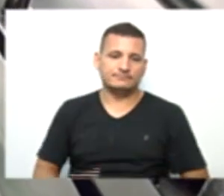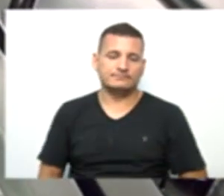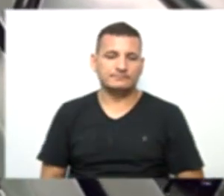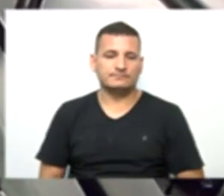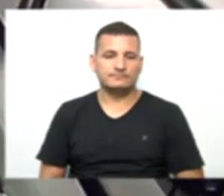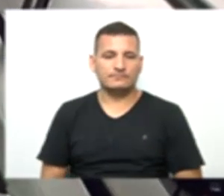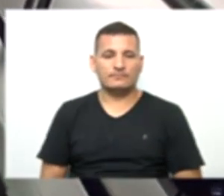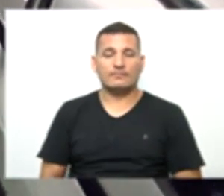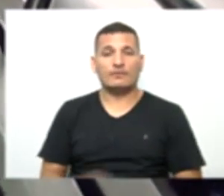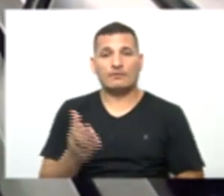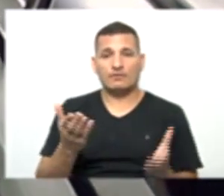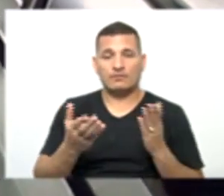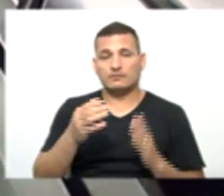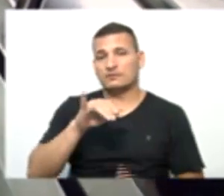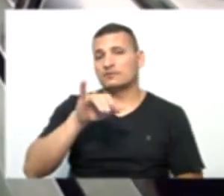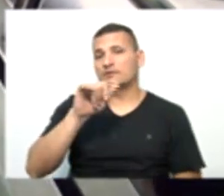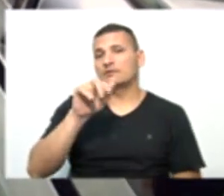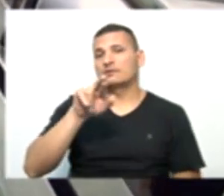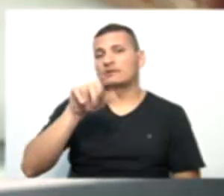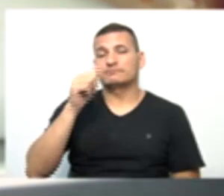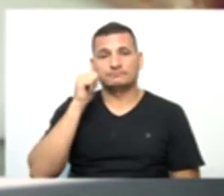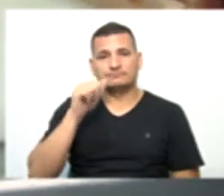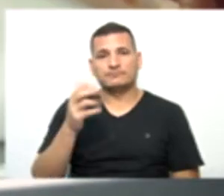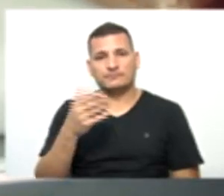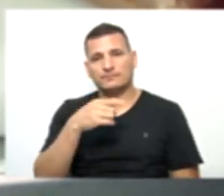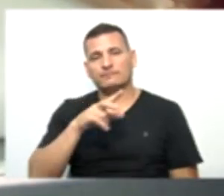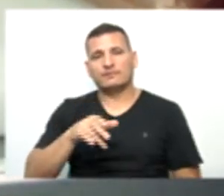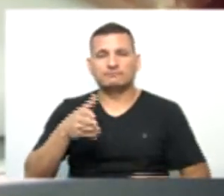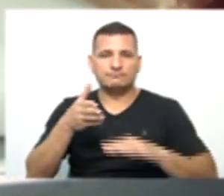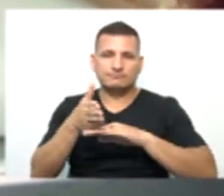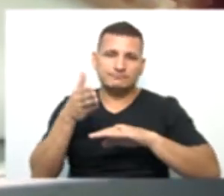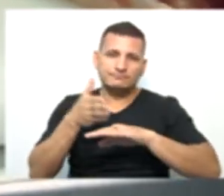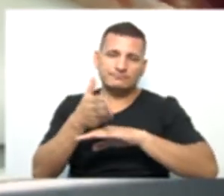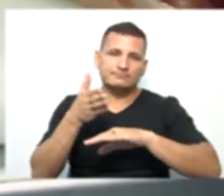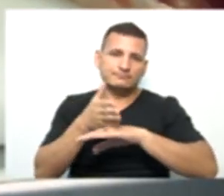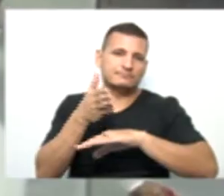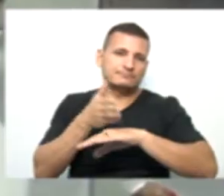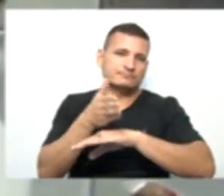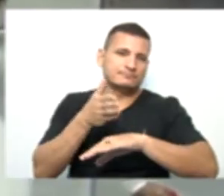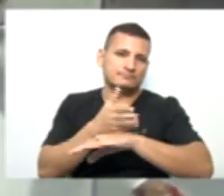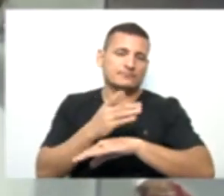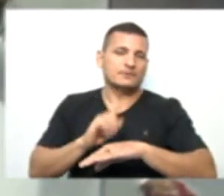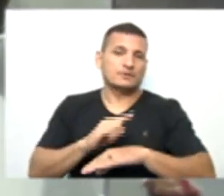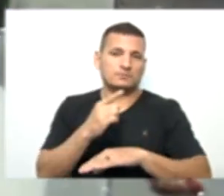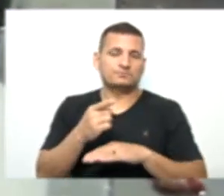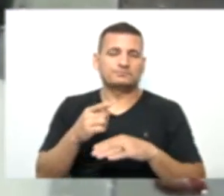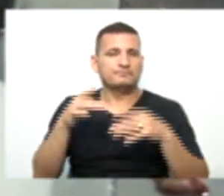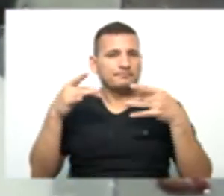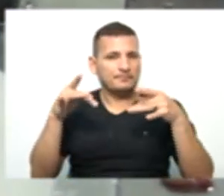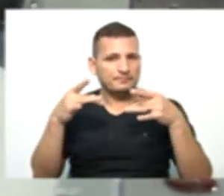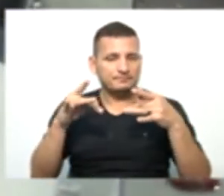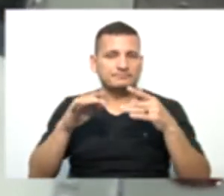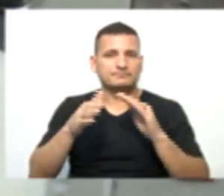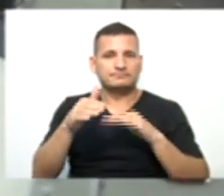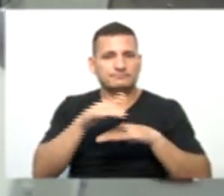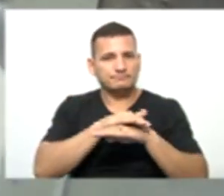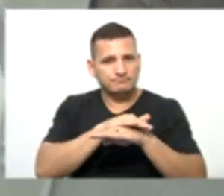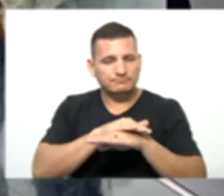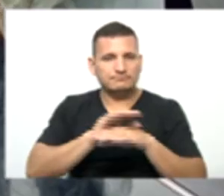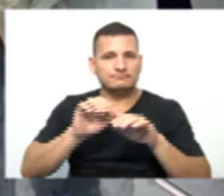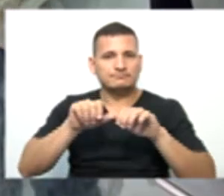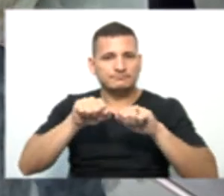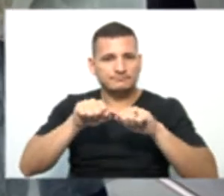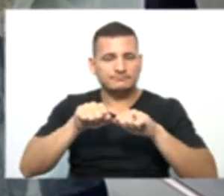A Yara já vai cortar esse peixe, ela vai cortar, ela vai embalar esse peixe já para mandar para a